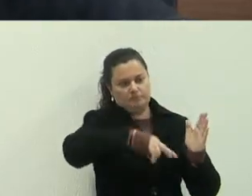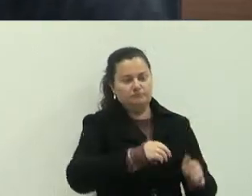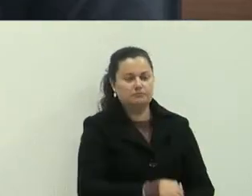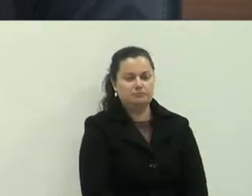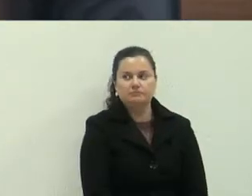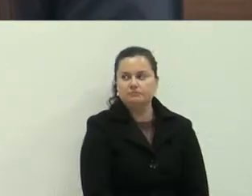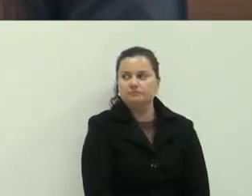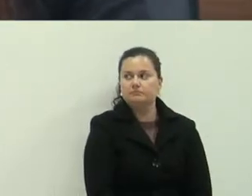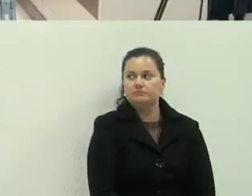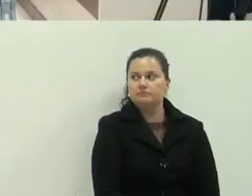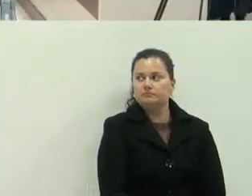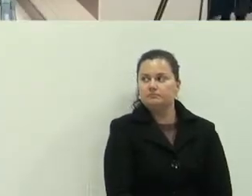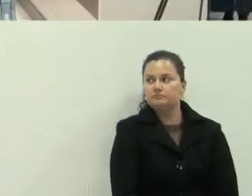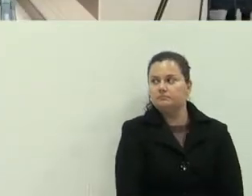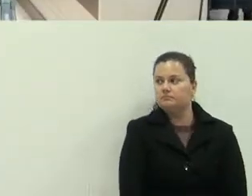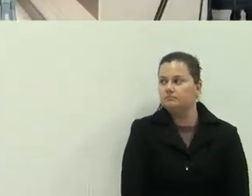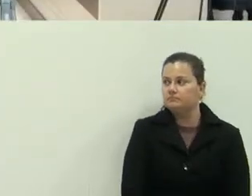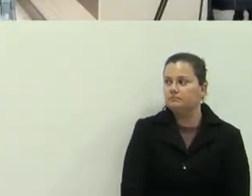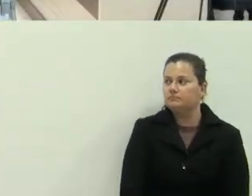Evangelho.